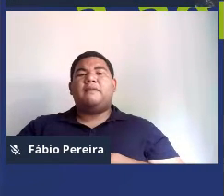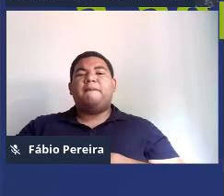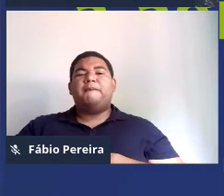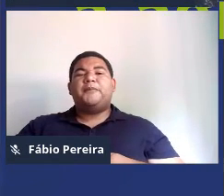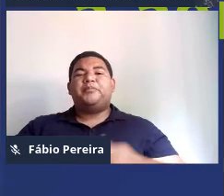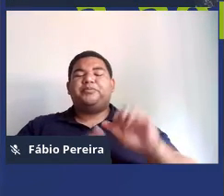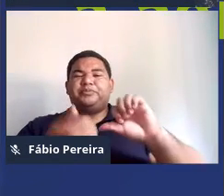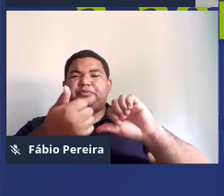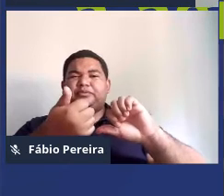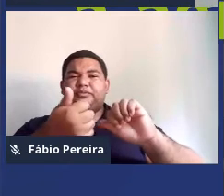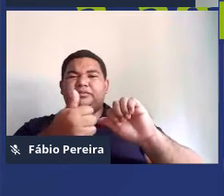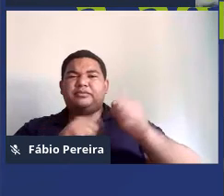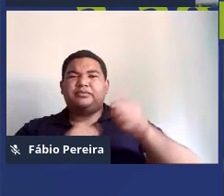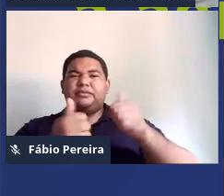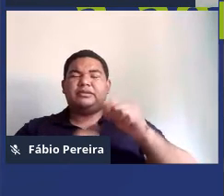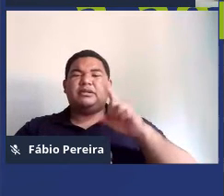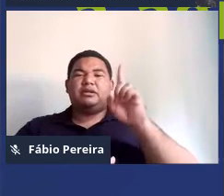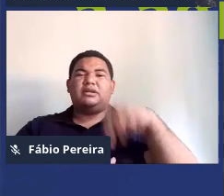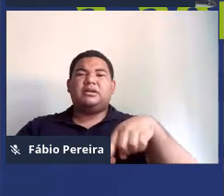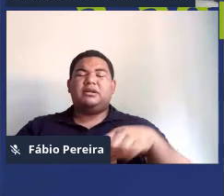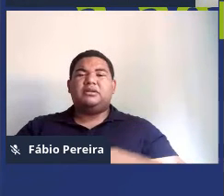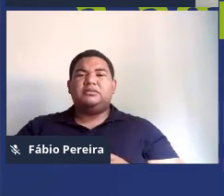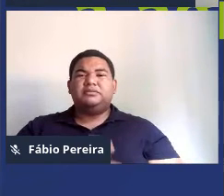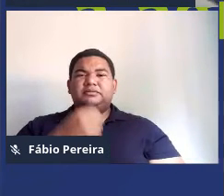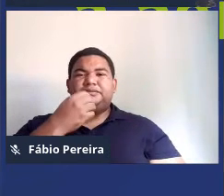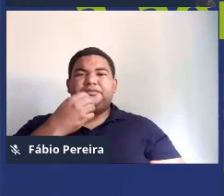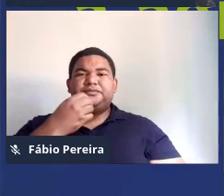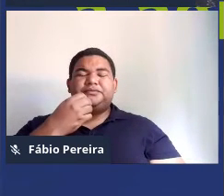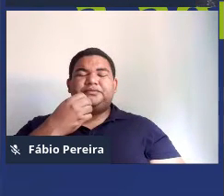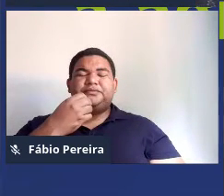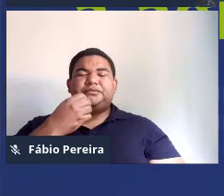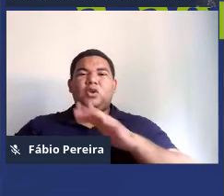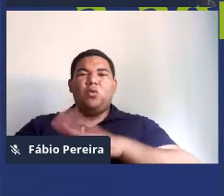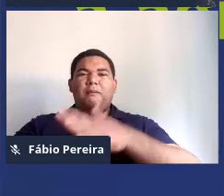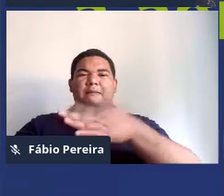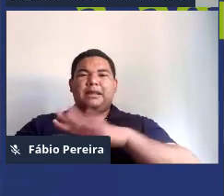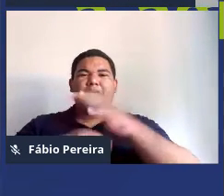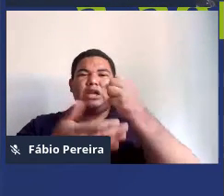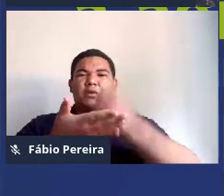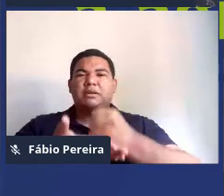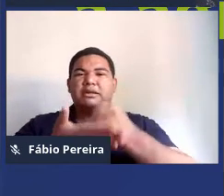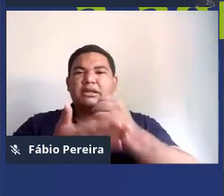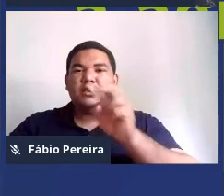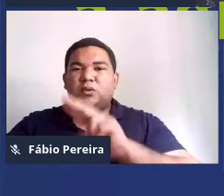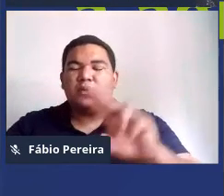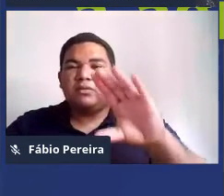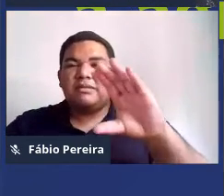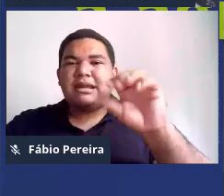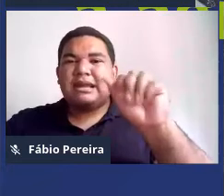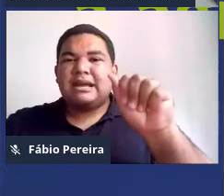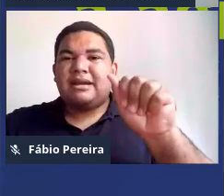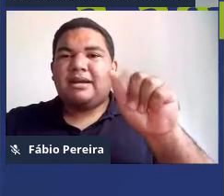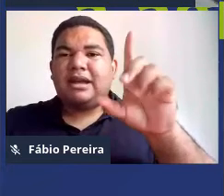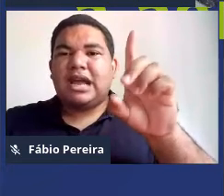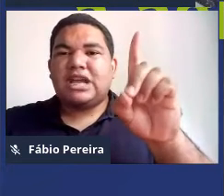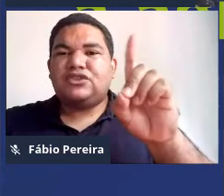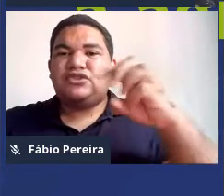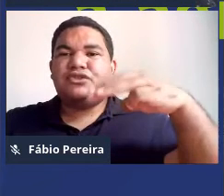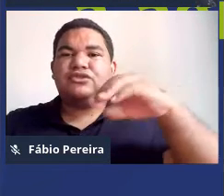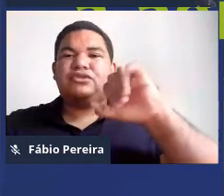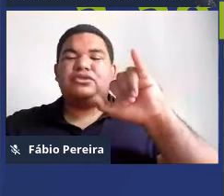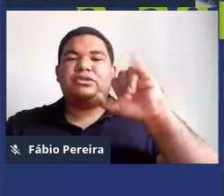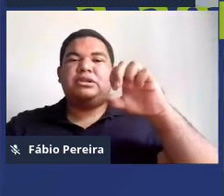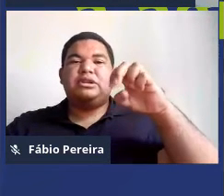um metal pesado, usado para fabricar alguns tipos de bateria, principalmente as mais antigas, e também